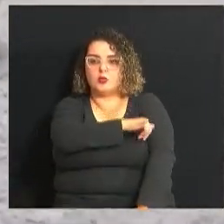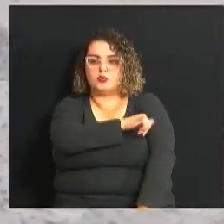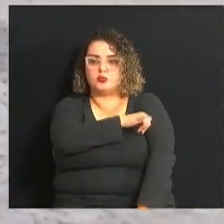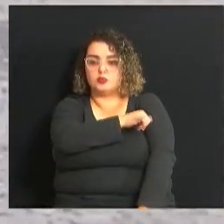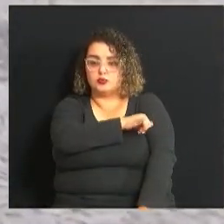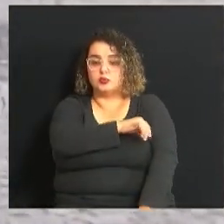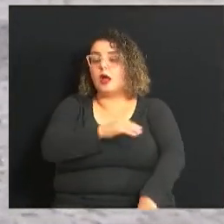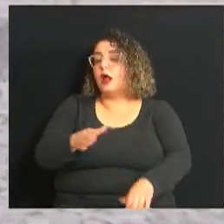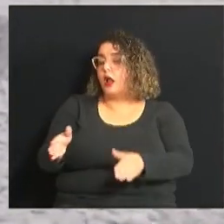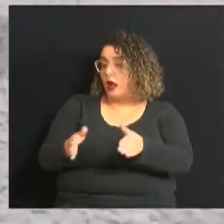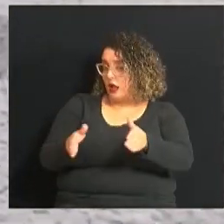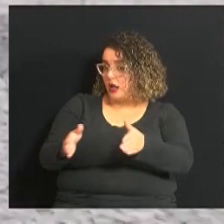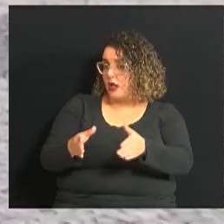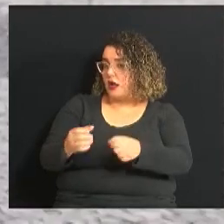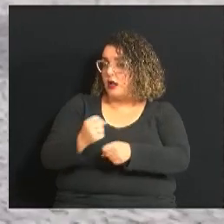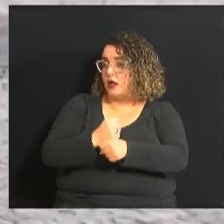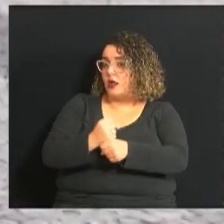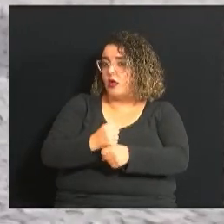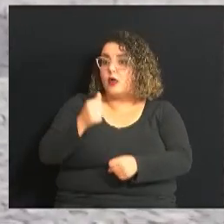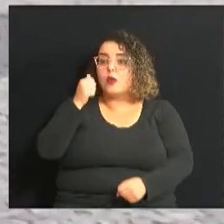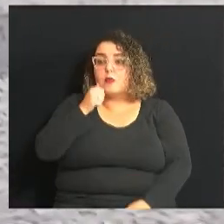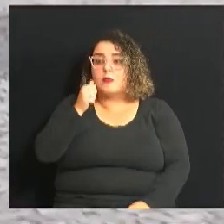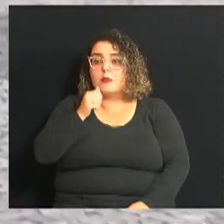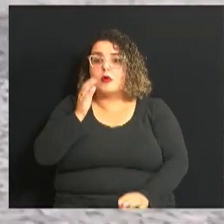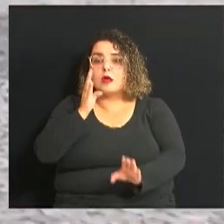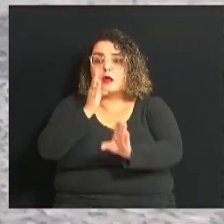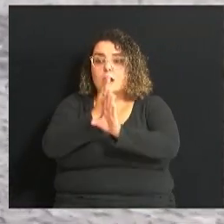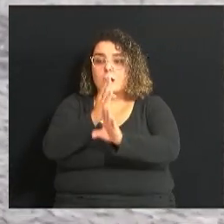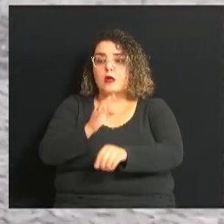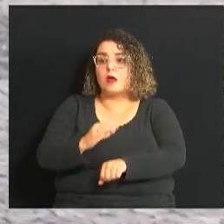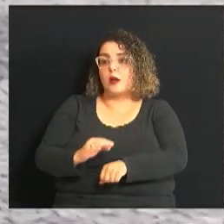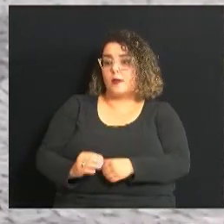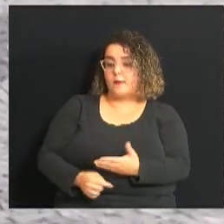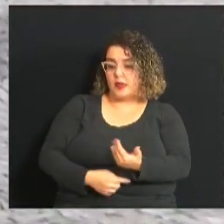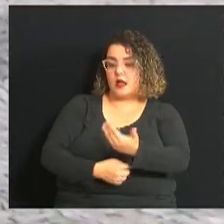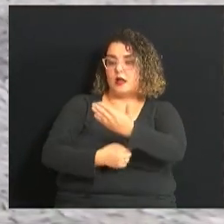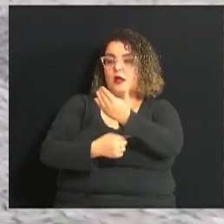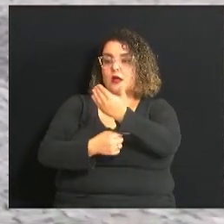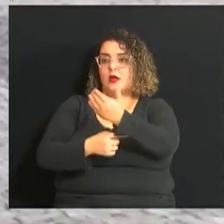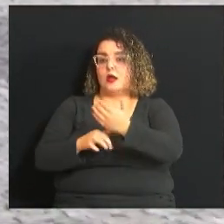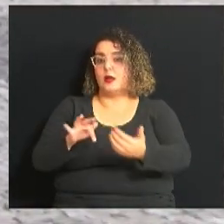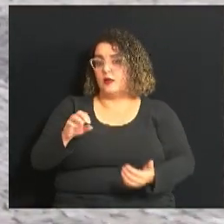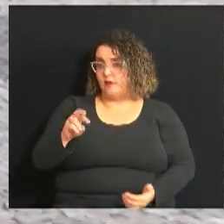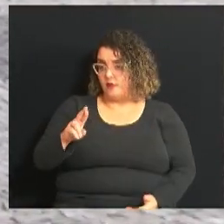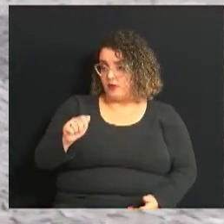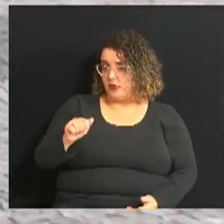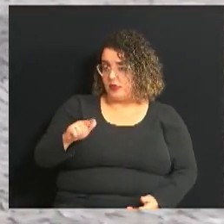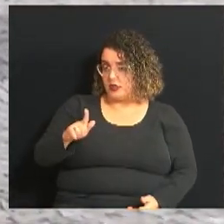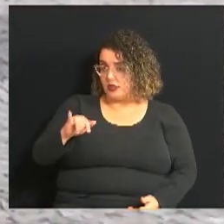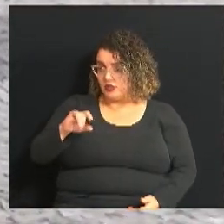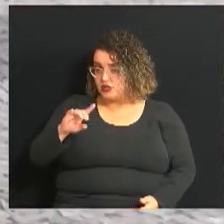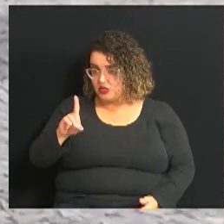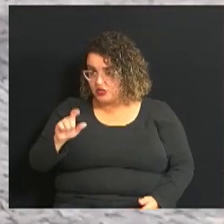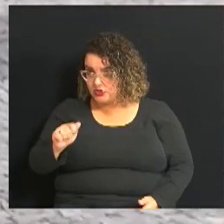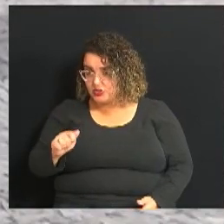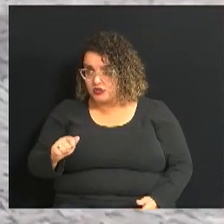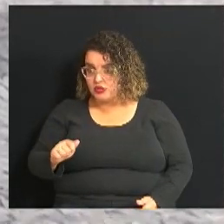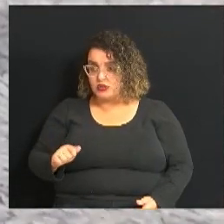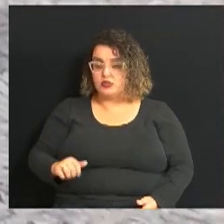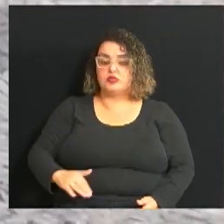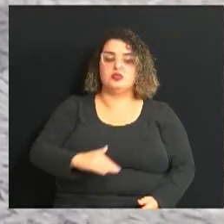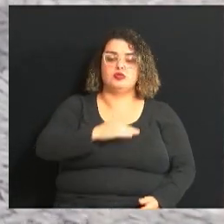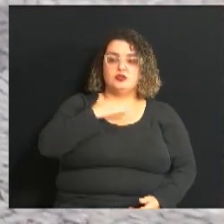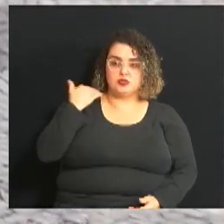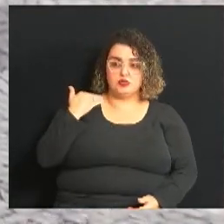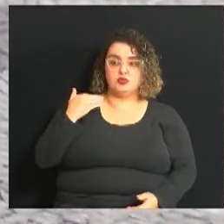naquele ano uma mulher foi identificada pela tecnologia como foragida dos crimes de homicídio e